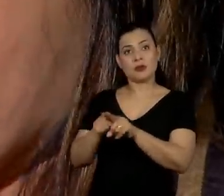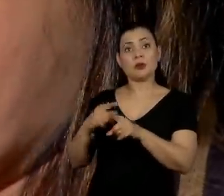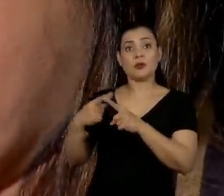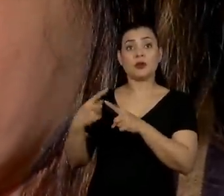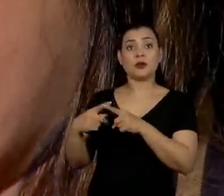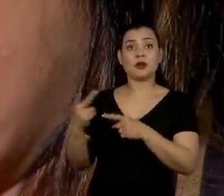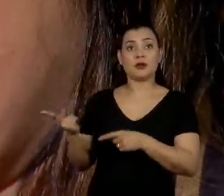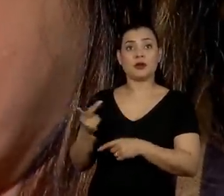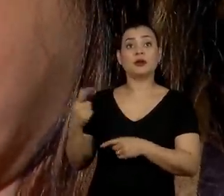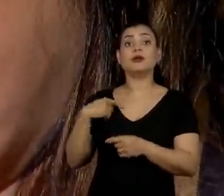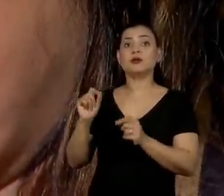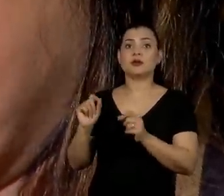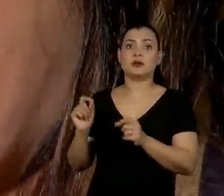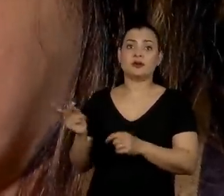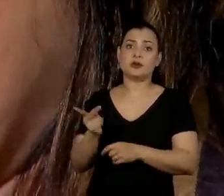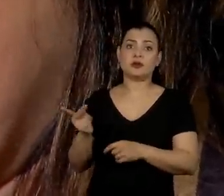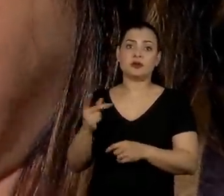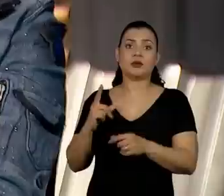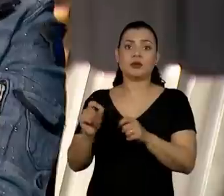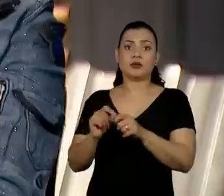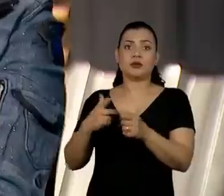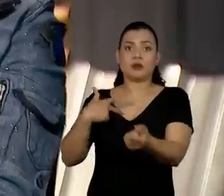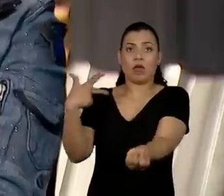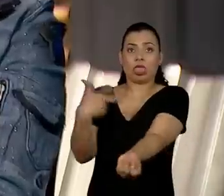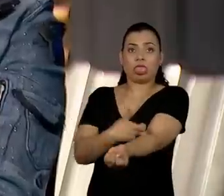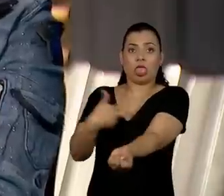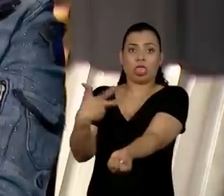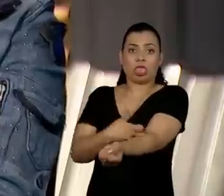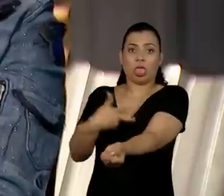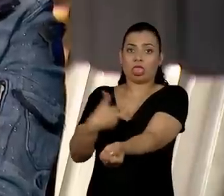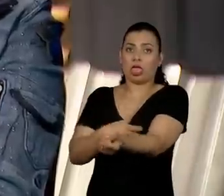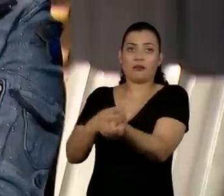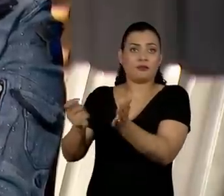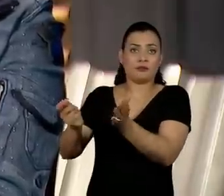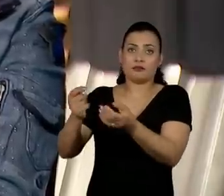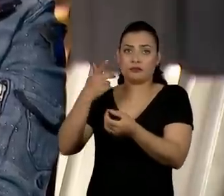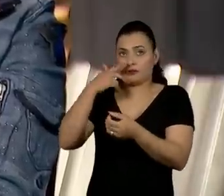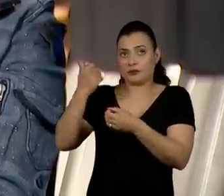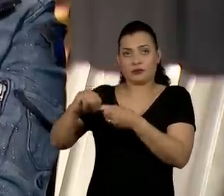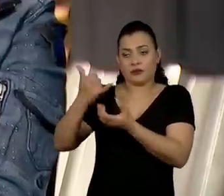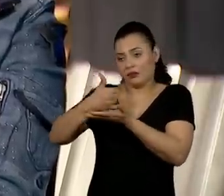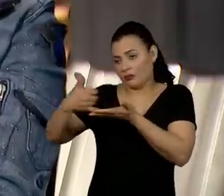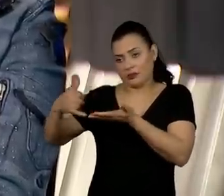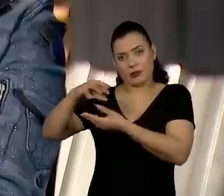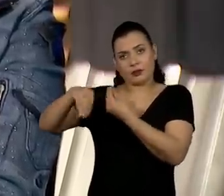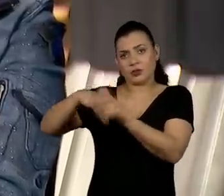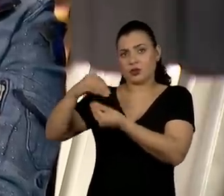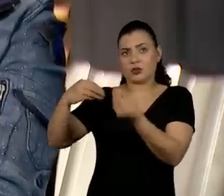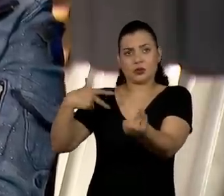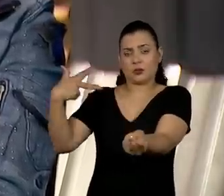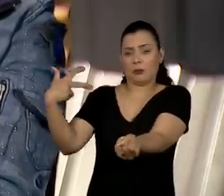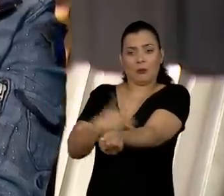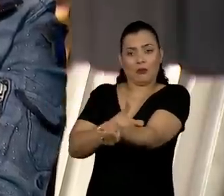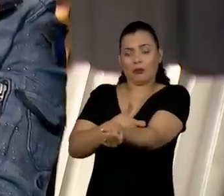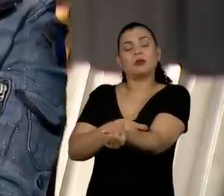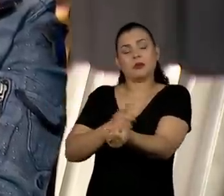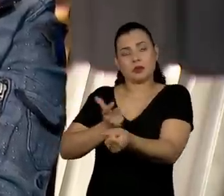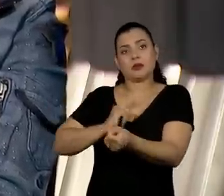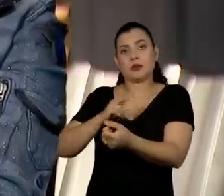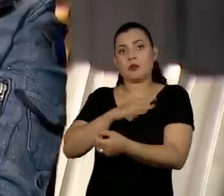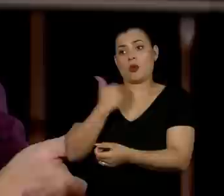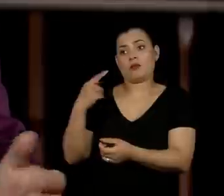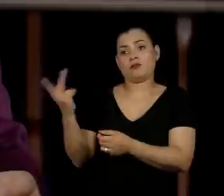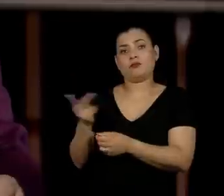ele aplicavam baque né cocaína né heroína não sei é uma mistura não sei e